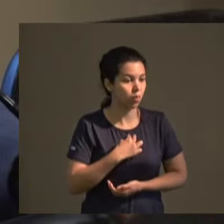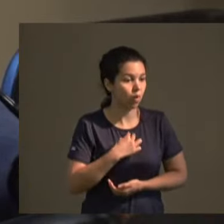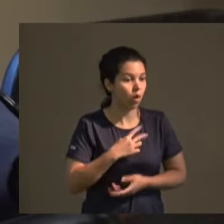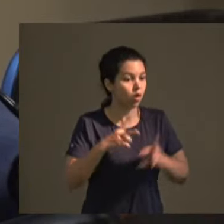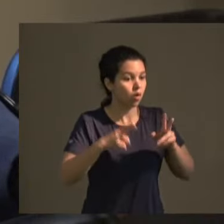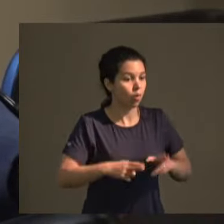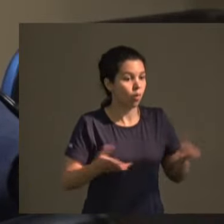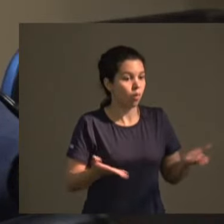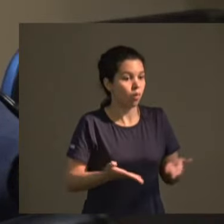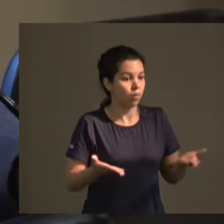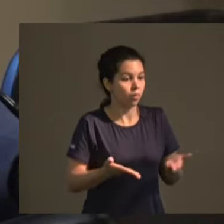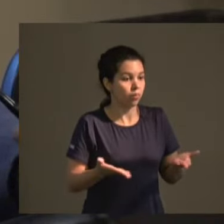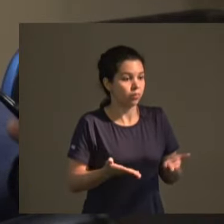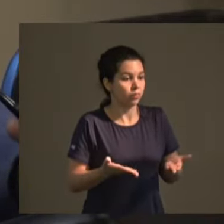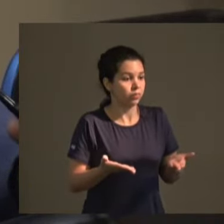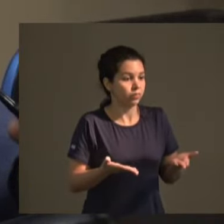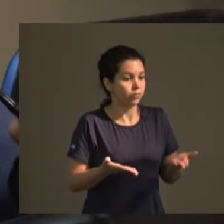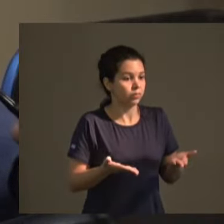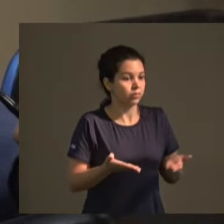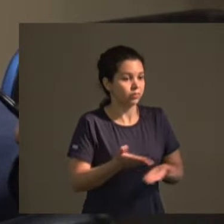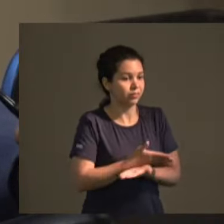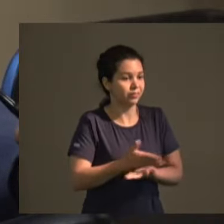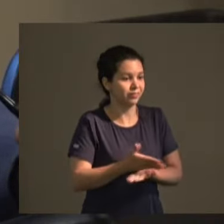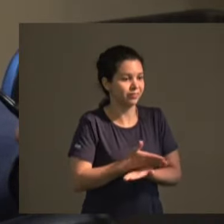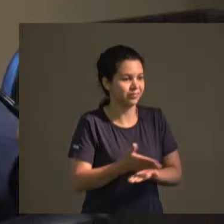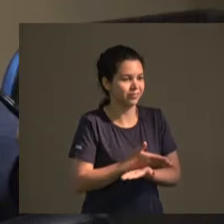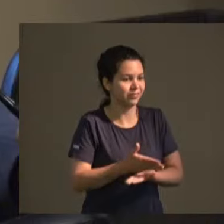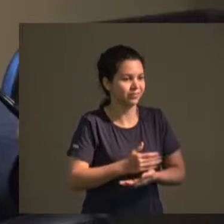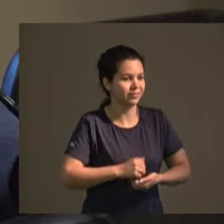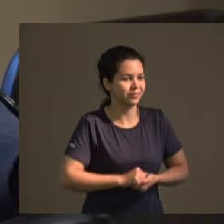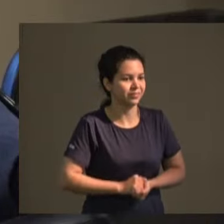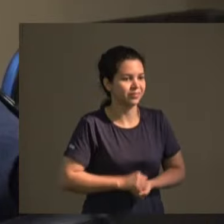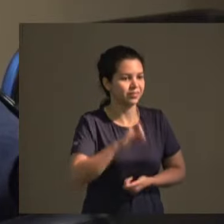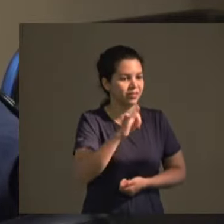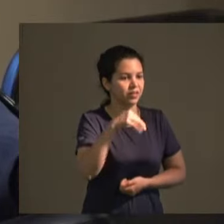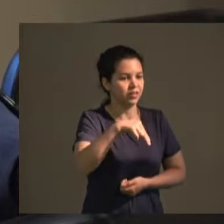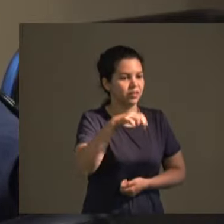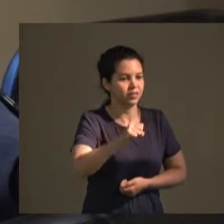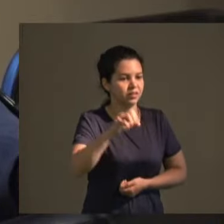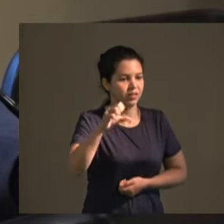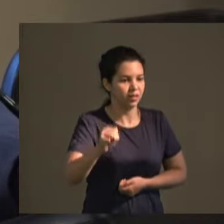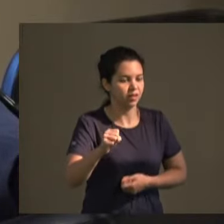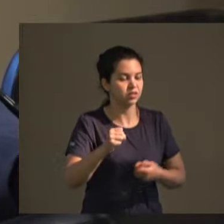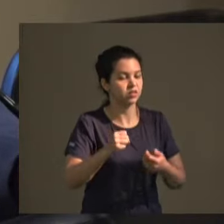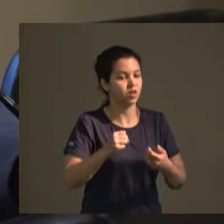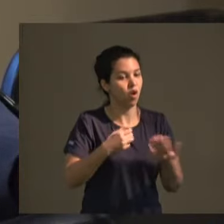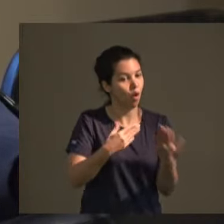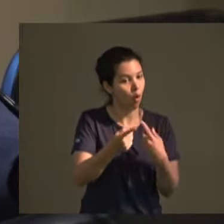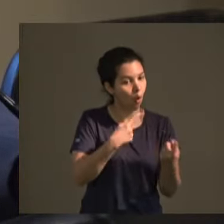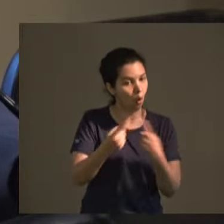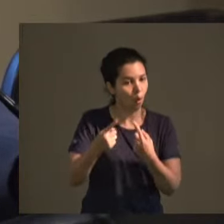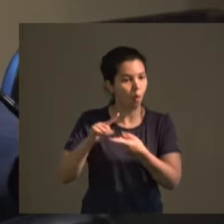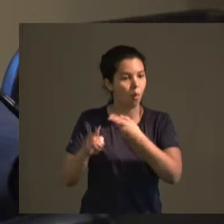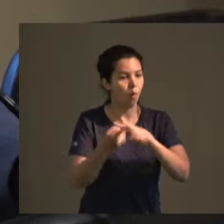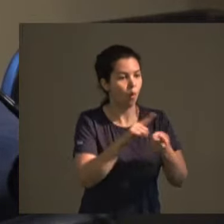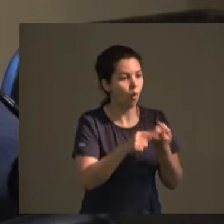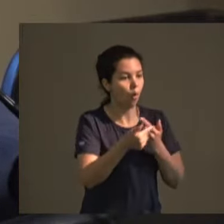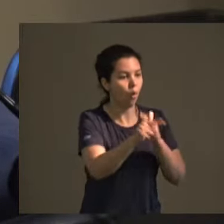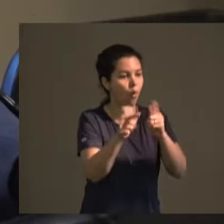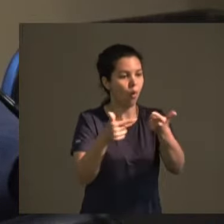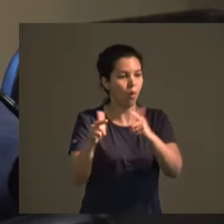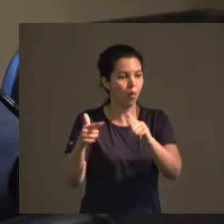hoje, algumas tentativas, que é apenas o INSS sem dialogar com outras políticas. Nós não